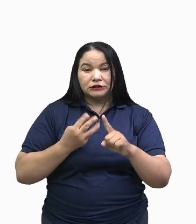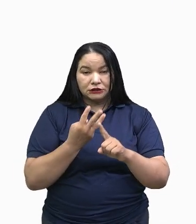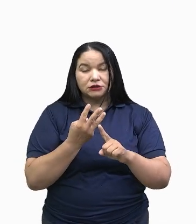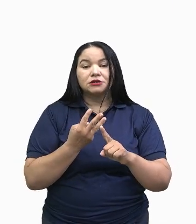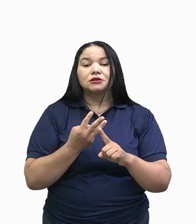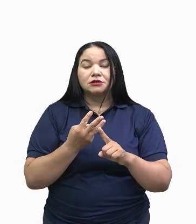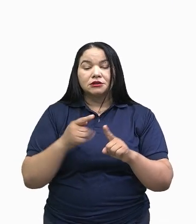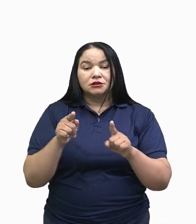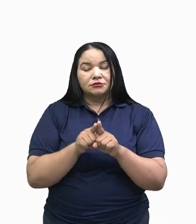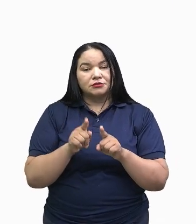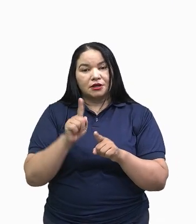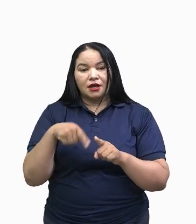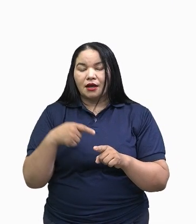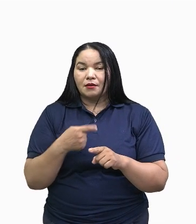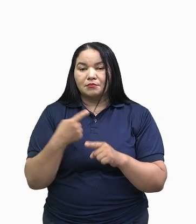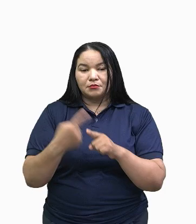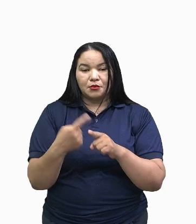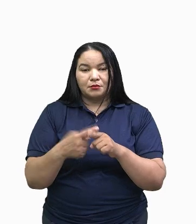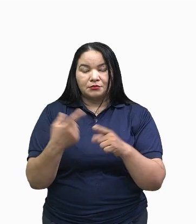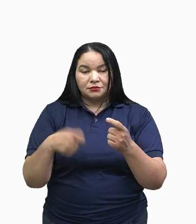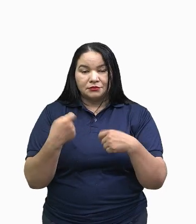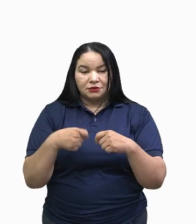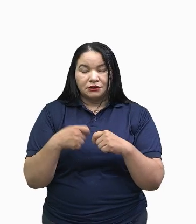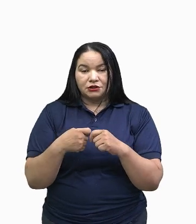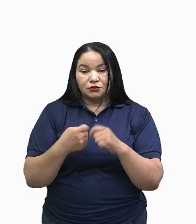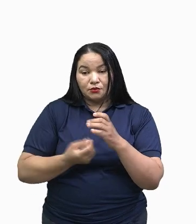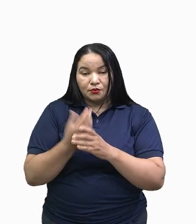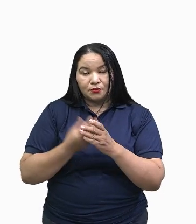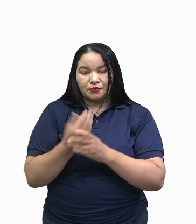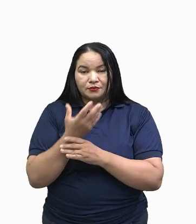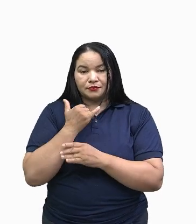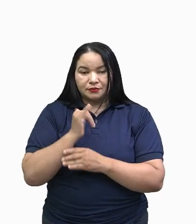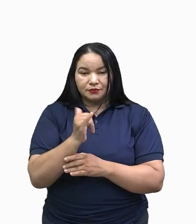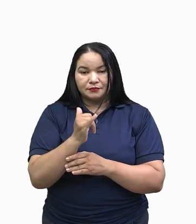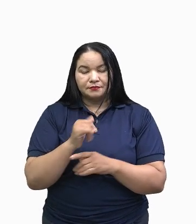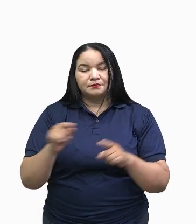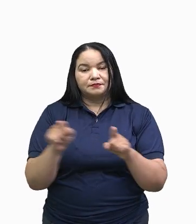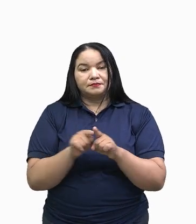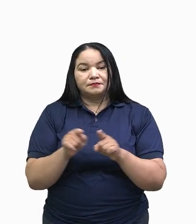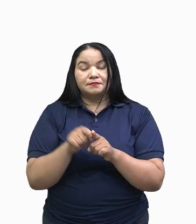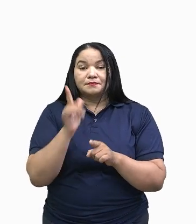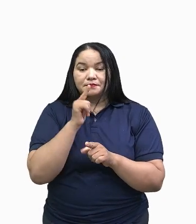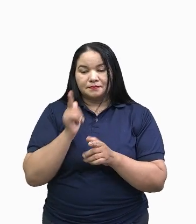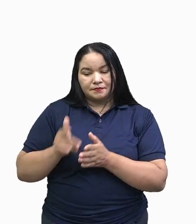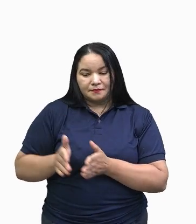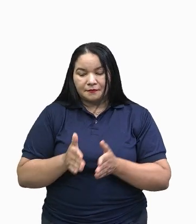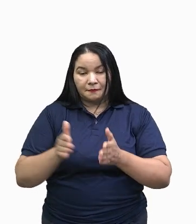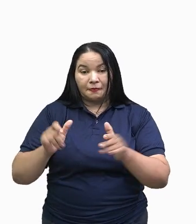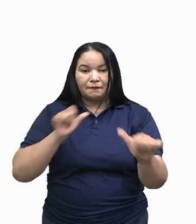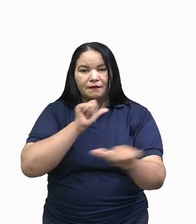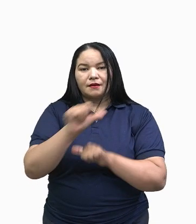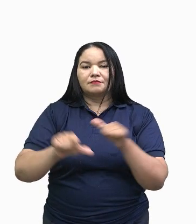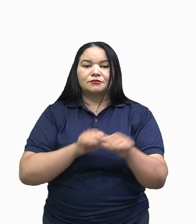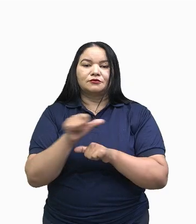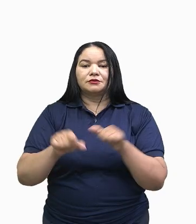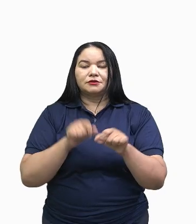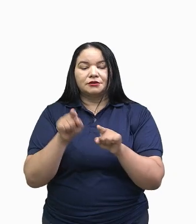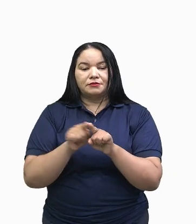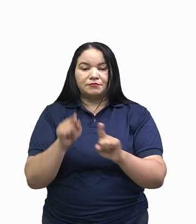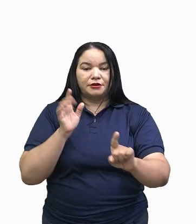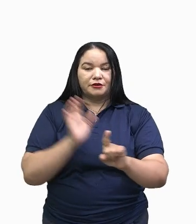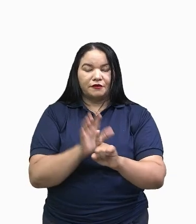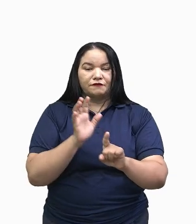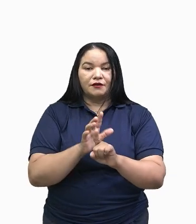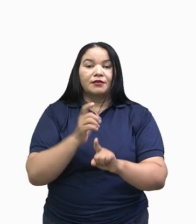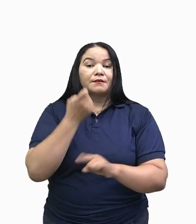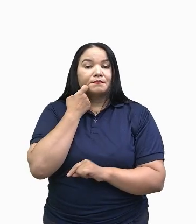para poder gerar essa quantidade de energia. Mudam o curso dos rios e afetam, por exemplo, também a migração